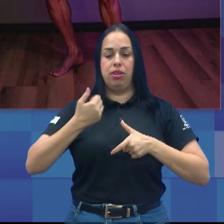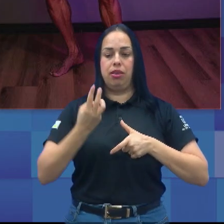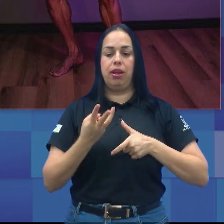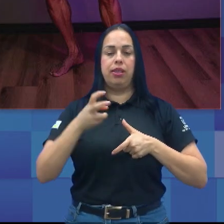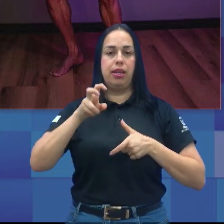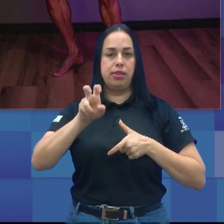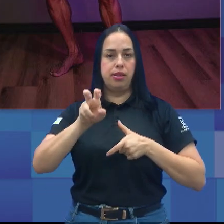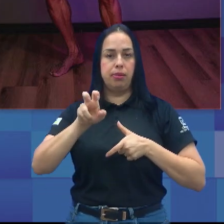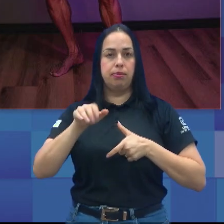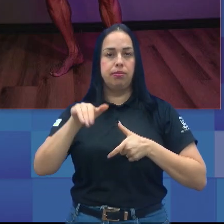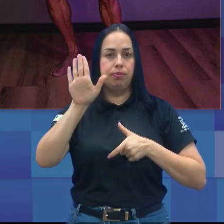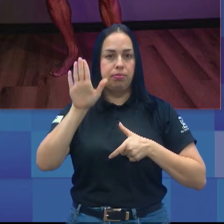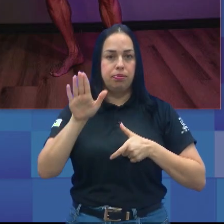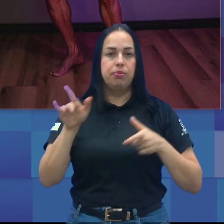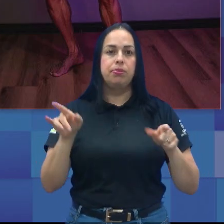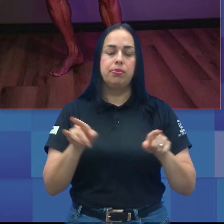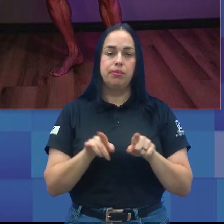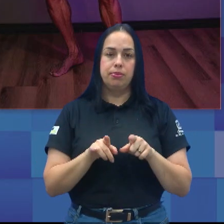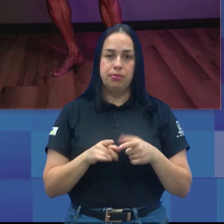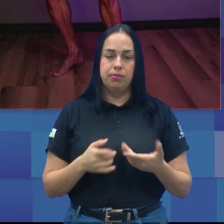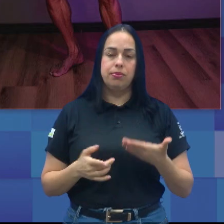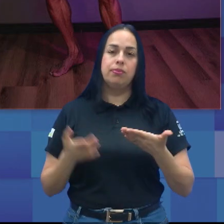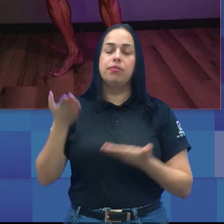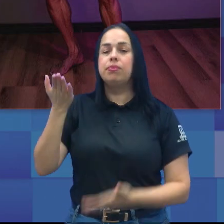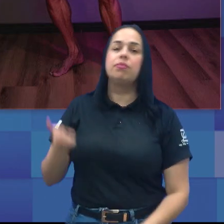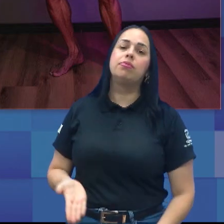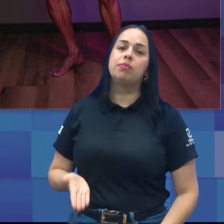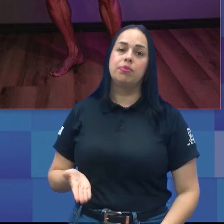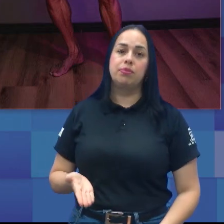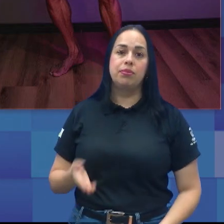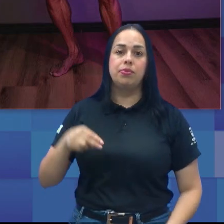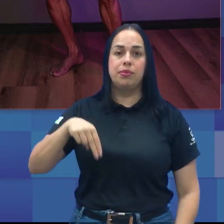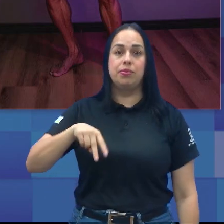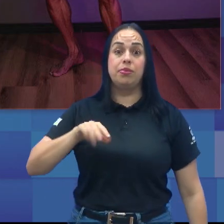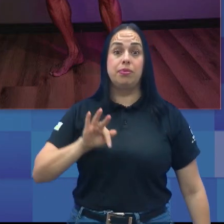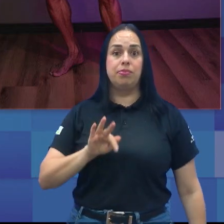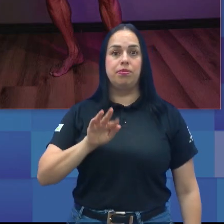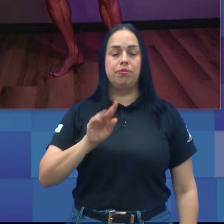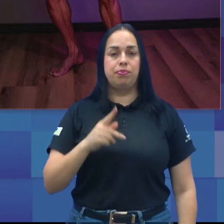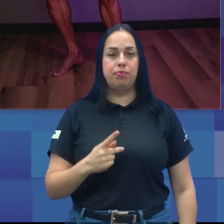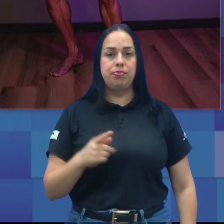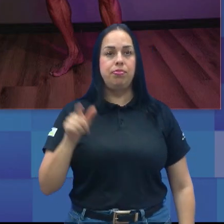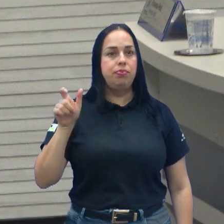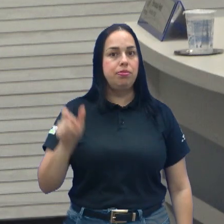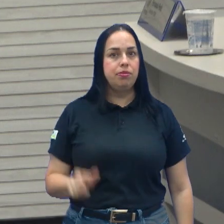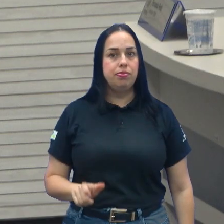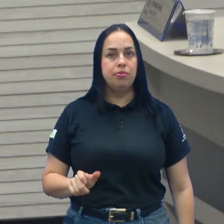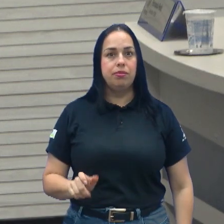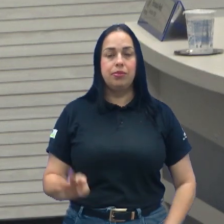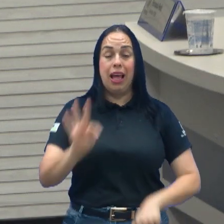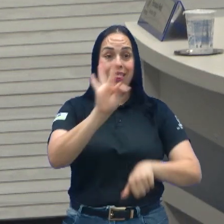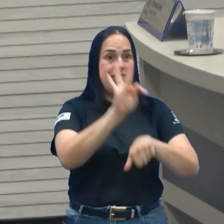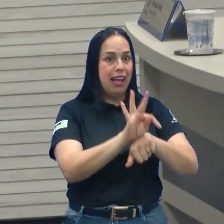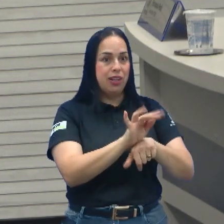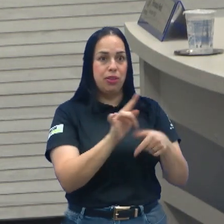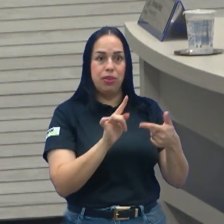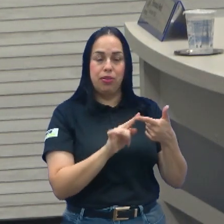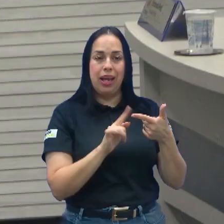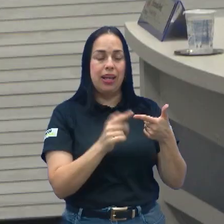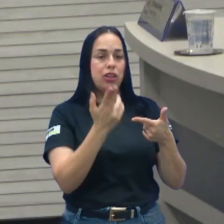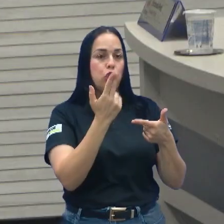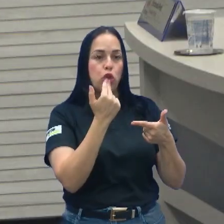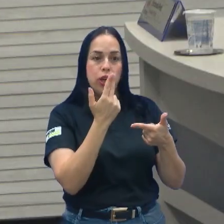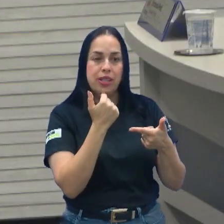35+, Valhalla Champion, NFP. Presidente, ele não tem técnico, ele não tem nutricionista,